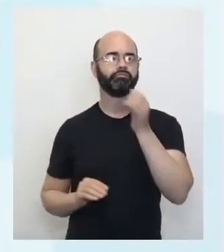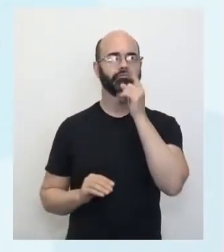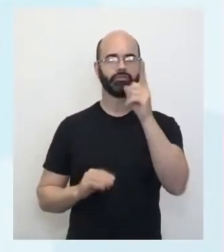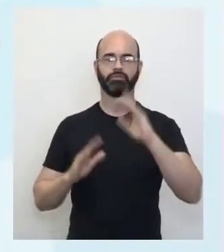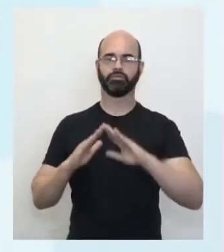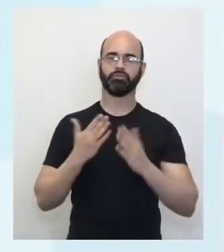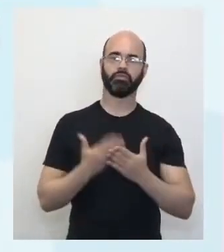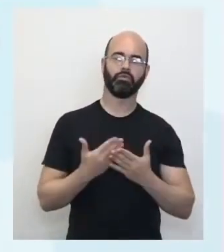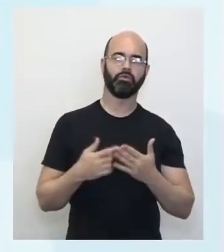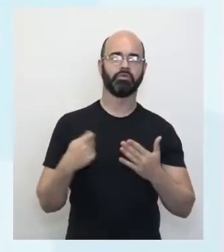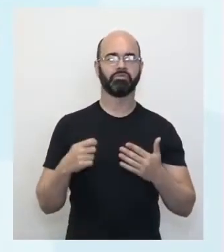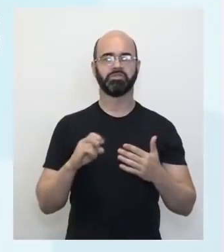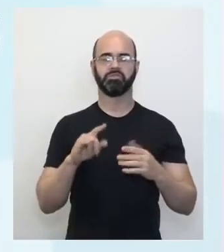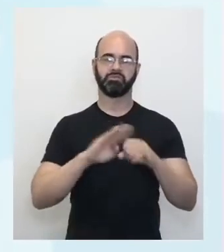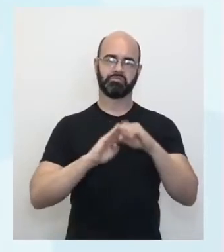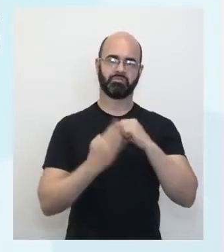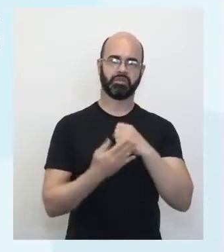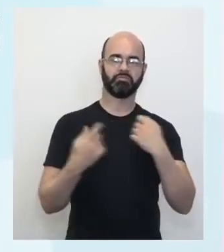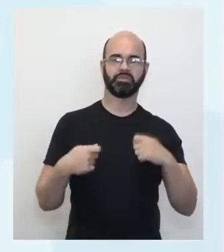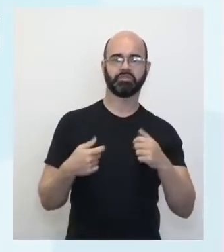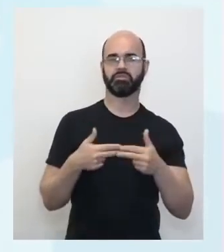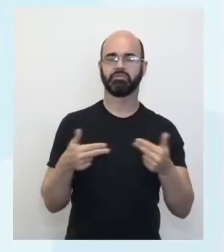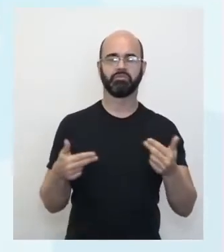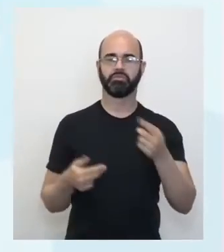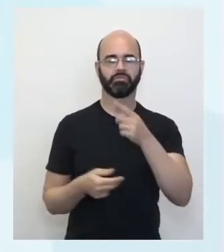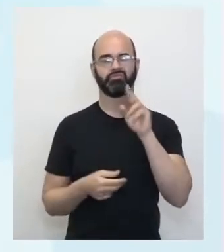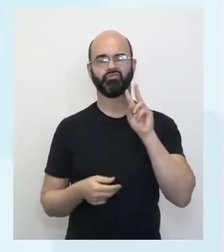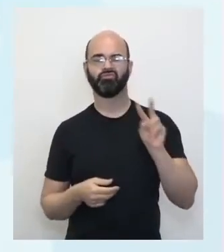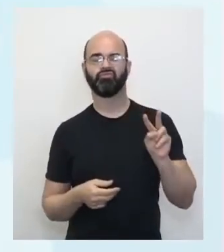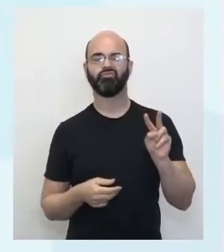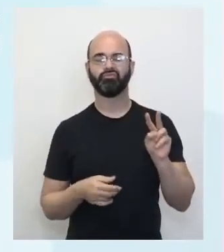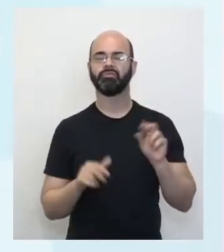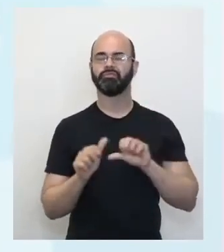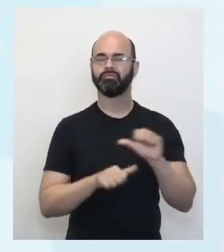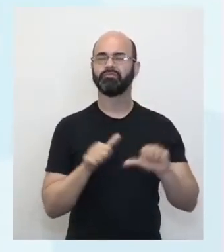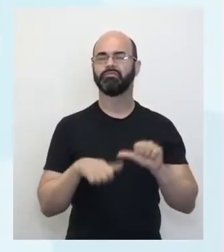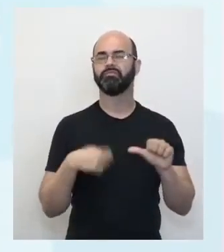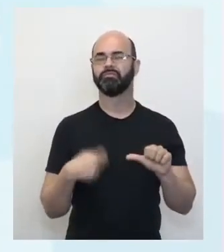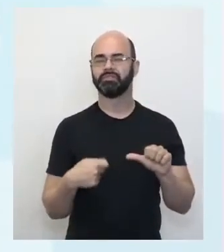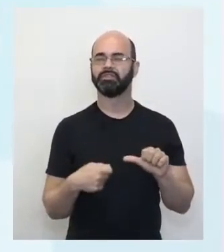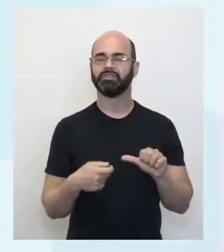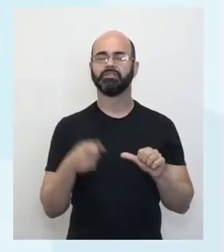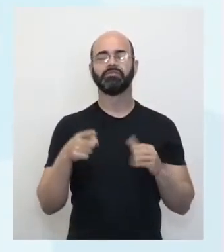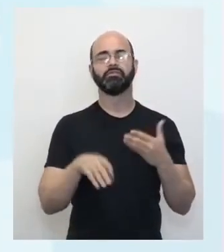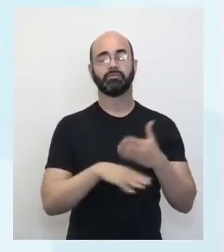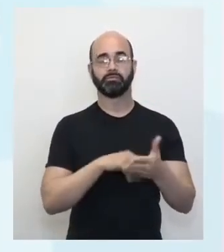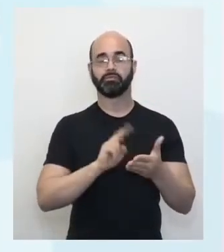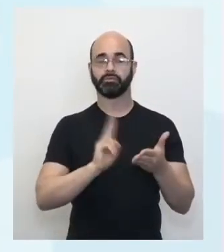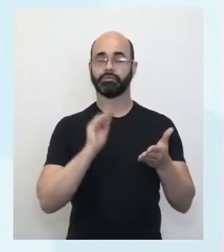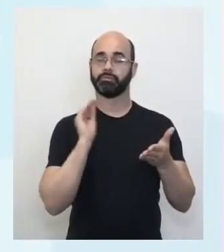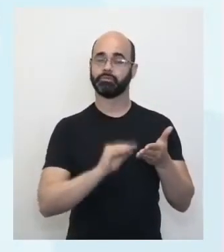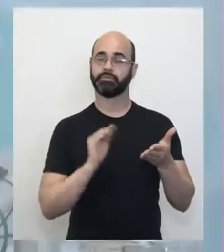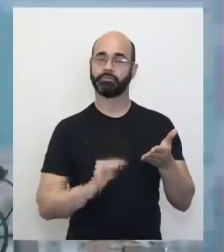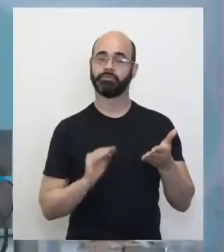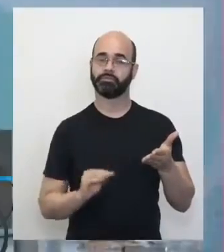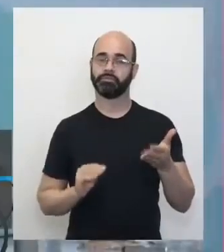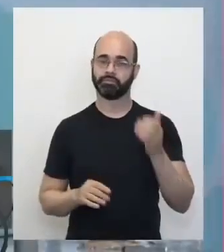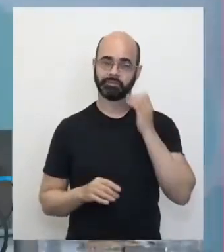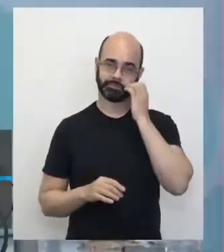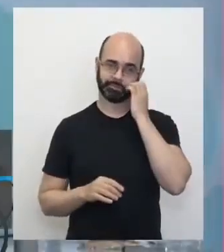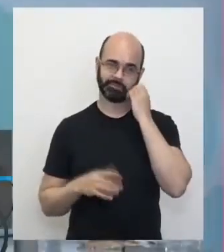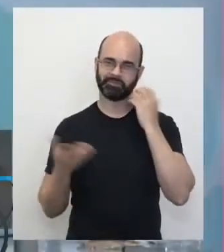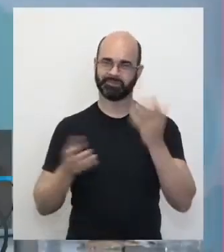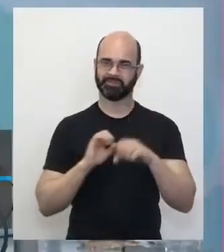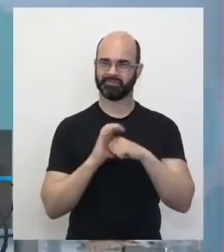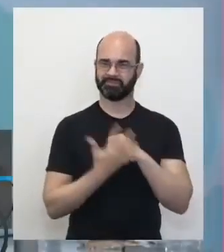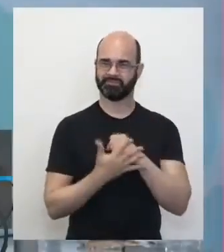seu bairro, situações que precisam ser melhoradas e que conta com a participação do abaixo-assinado. Lembrando que, pelo momento de